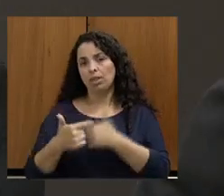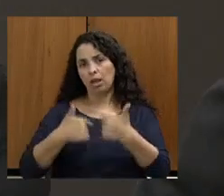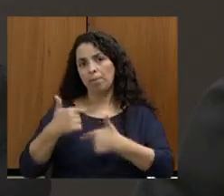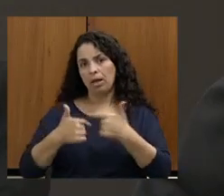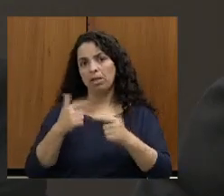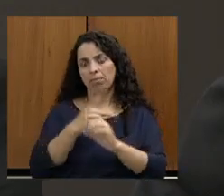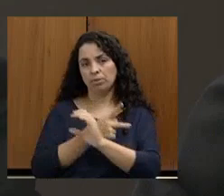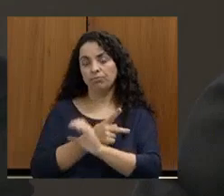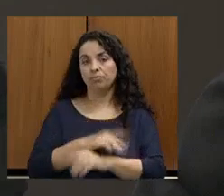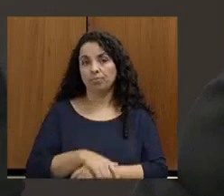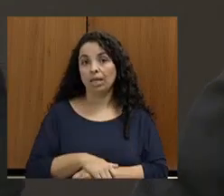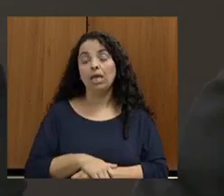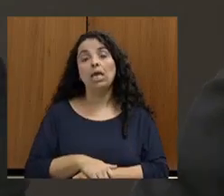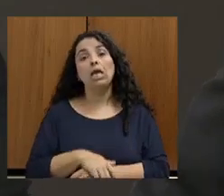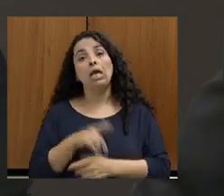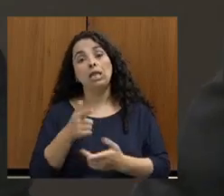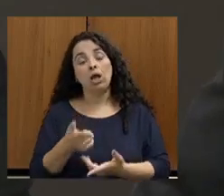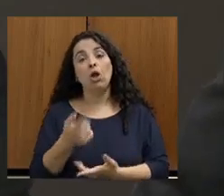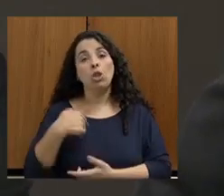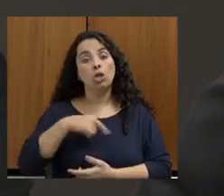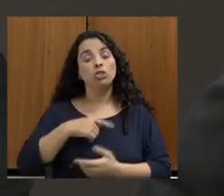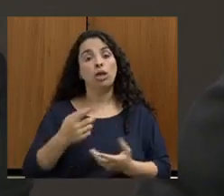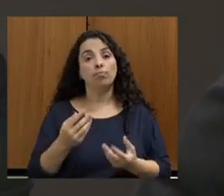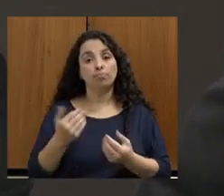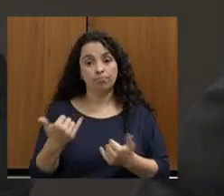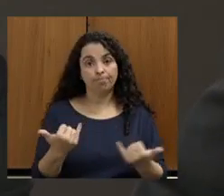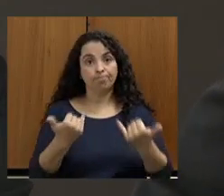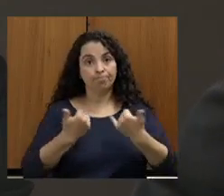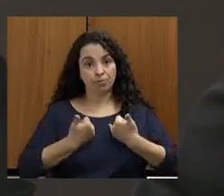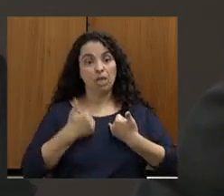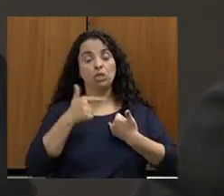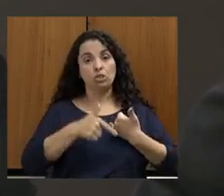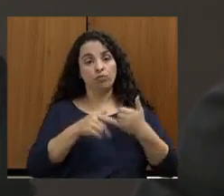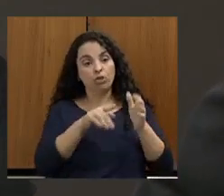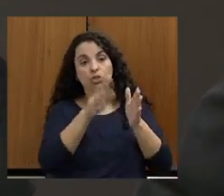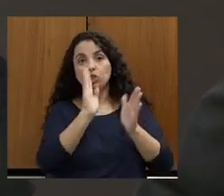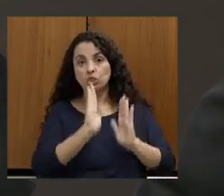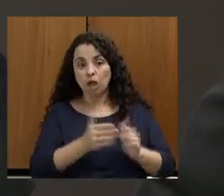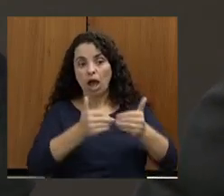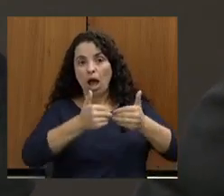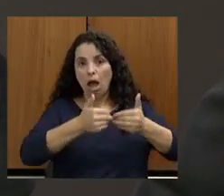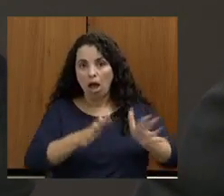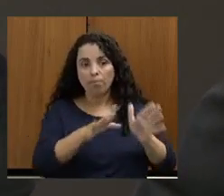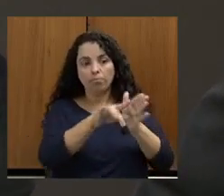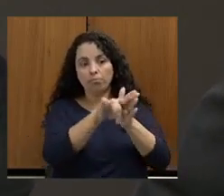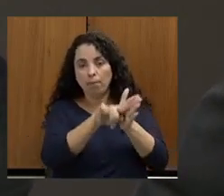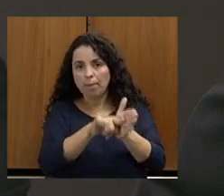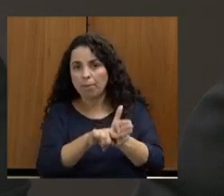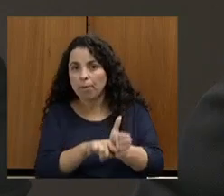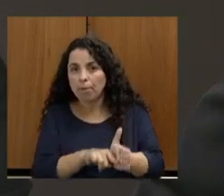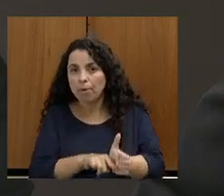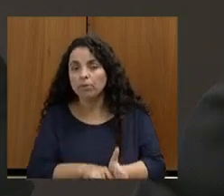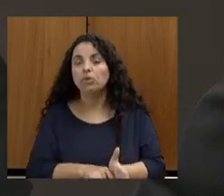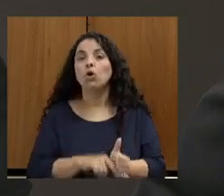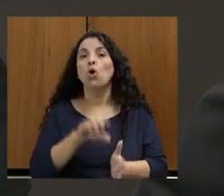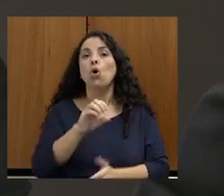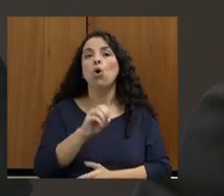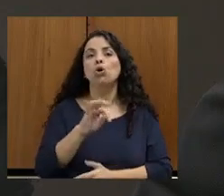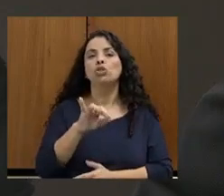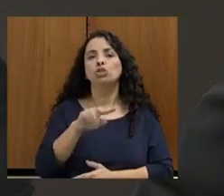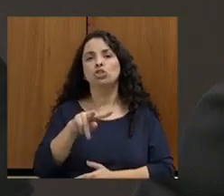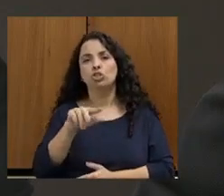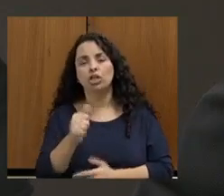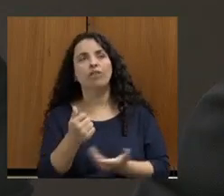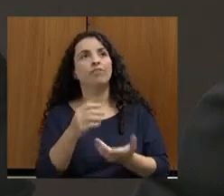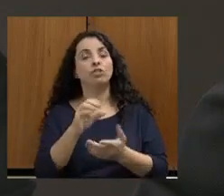autoridade policial, no caso, doutora Eliene, o procedimento de apuração foi instaurado, oitivas já foram realizadas, ofícios,